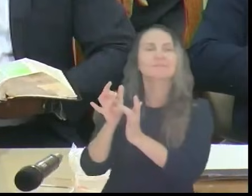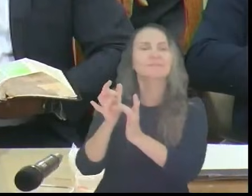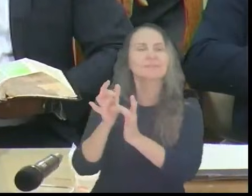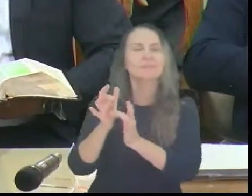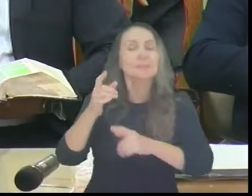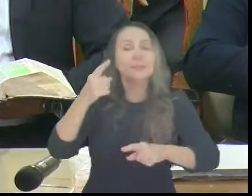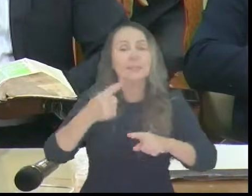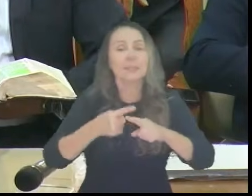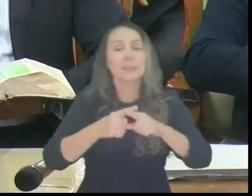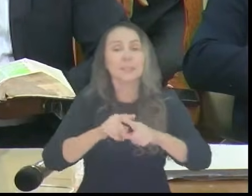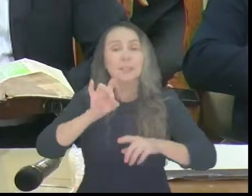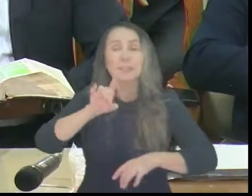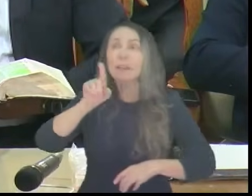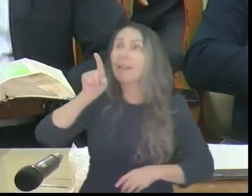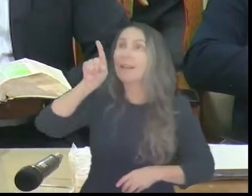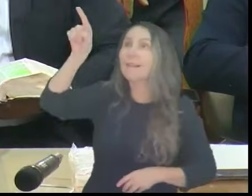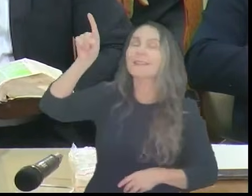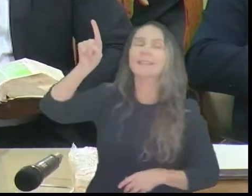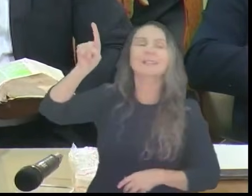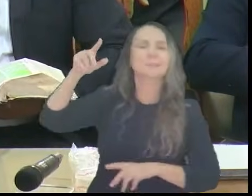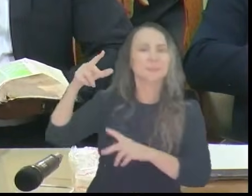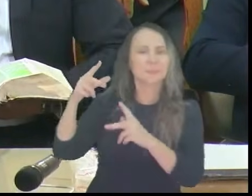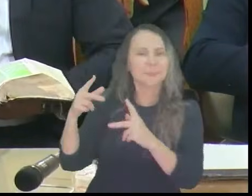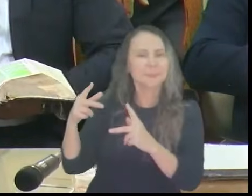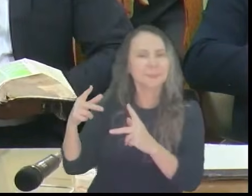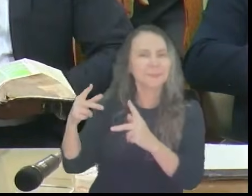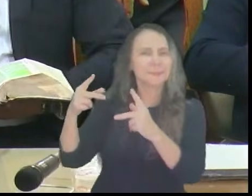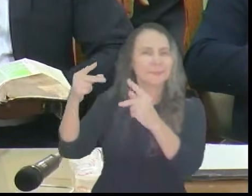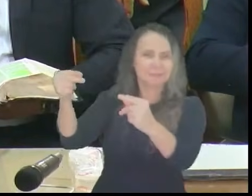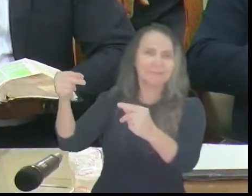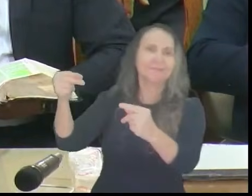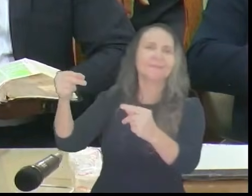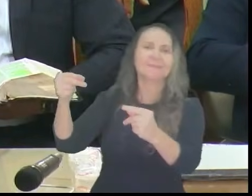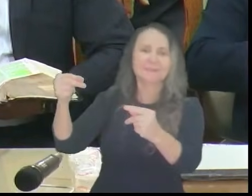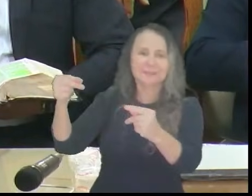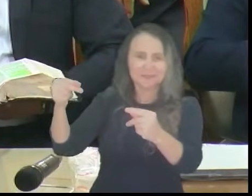Porque só Ele é quem tem crédito diante de Deus.